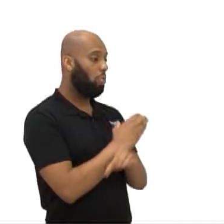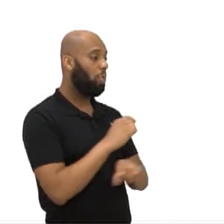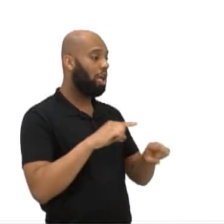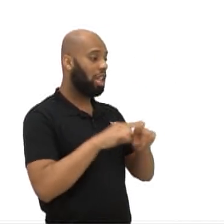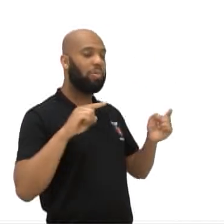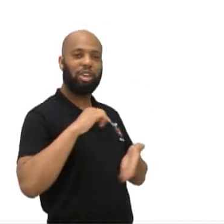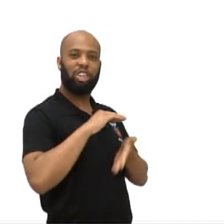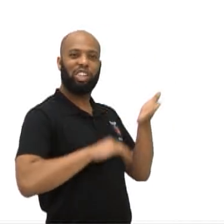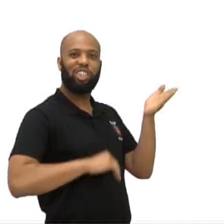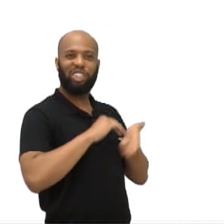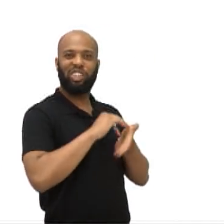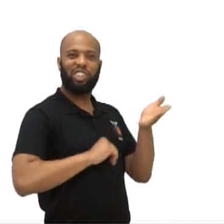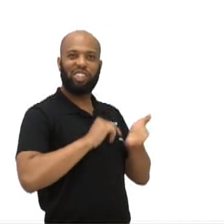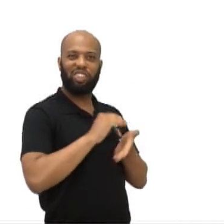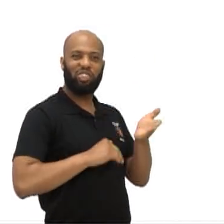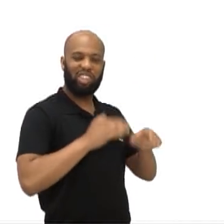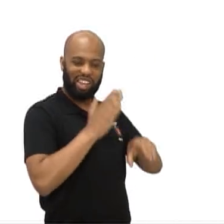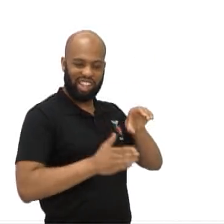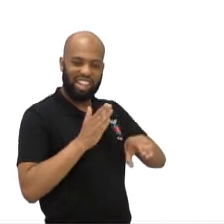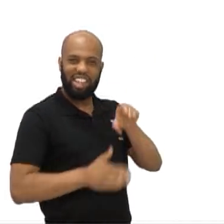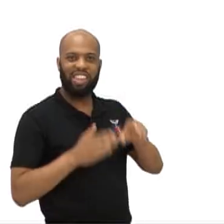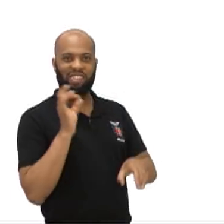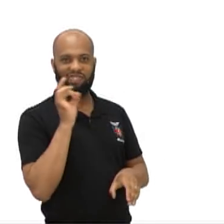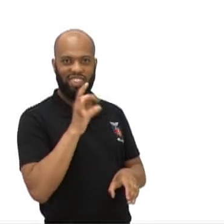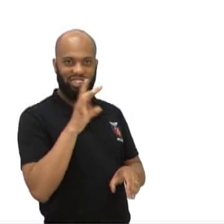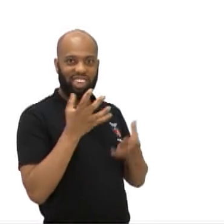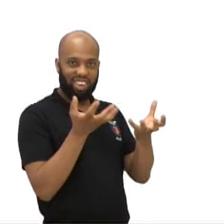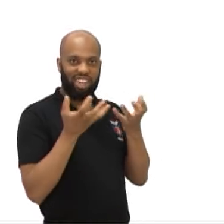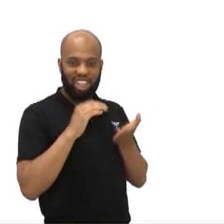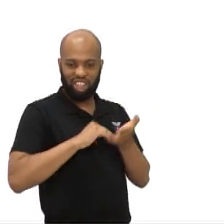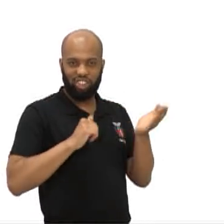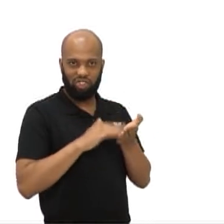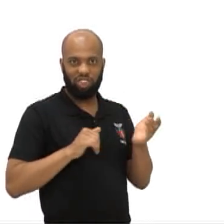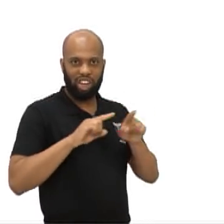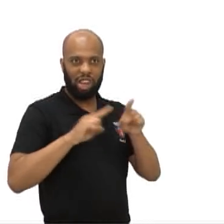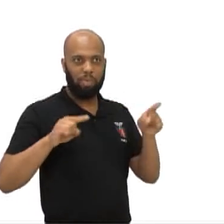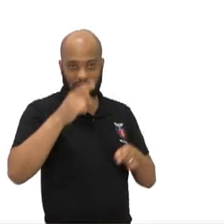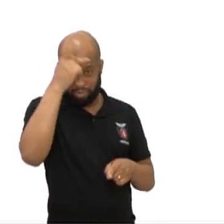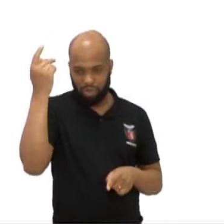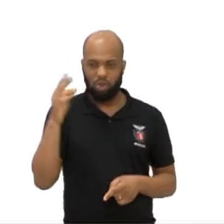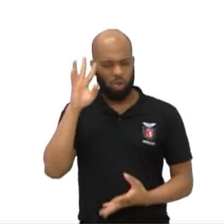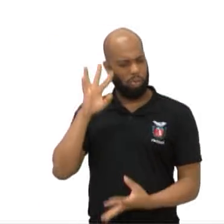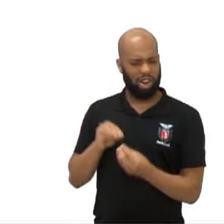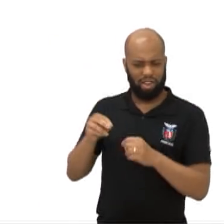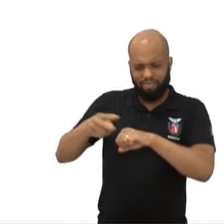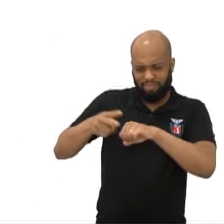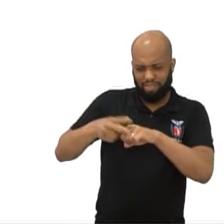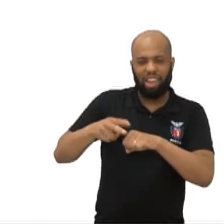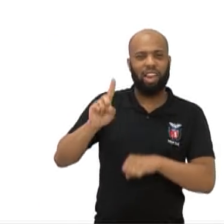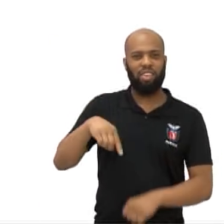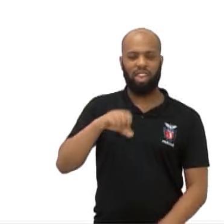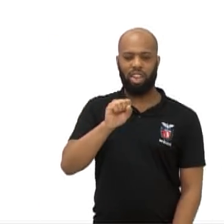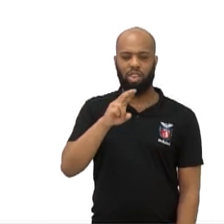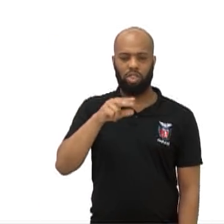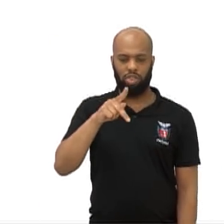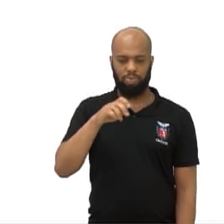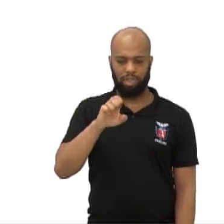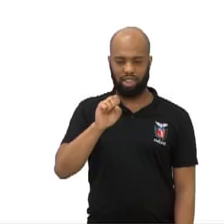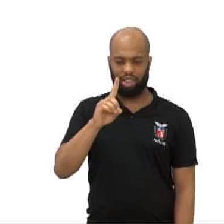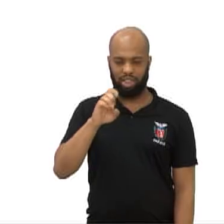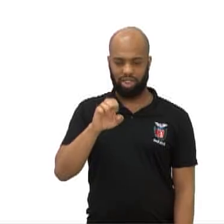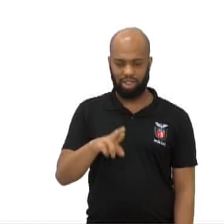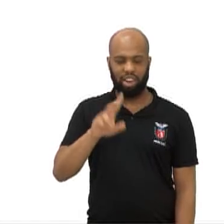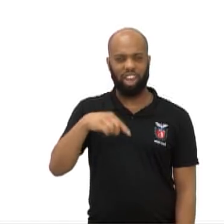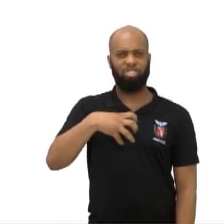mas suspendo o pepino. Ele não gosta de pepino, então ele não quer que coloque. Né? E aí o verbo suspender é utilizado e compreendido de uma